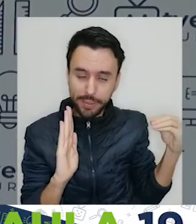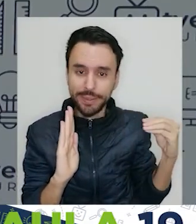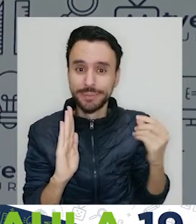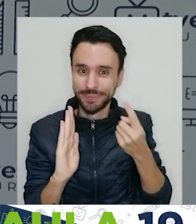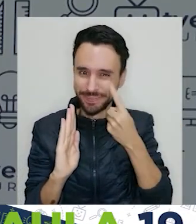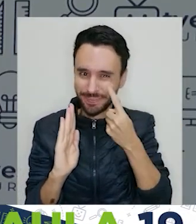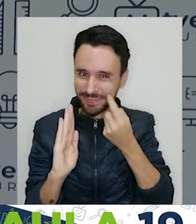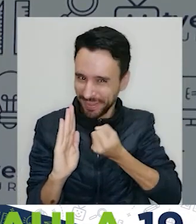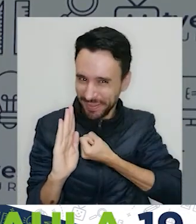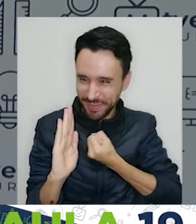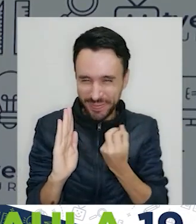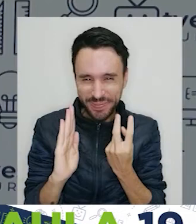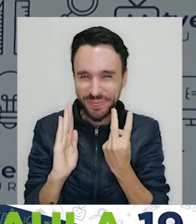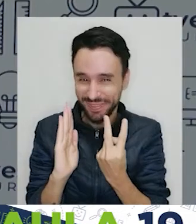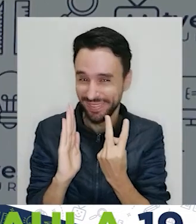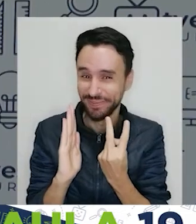número